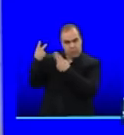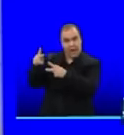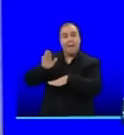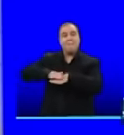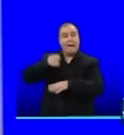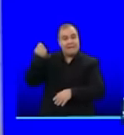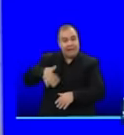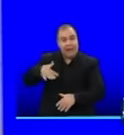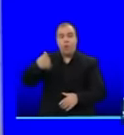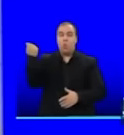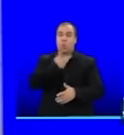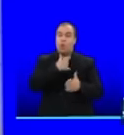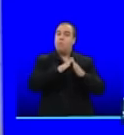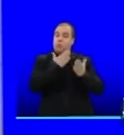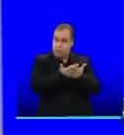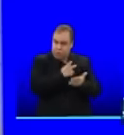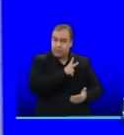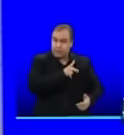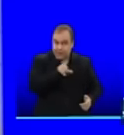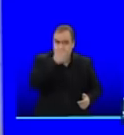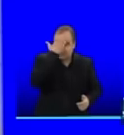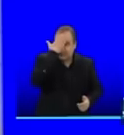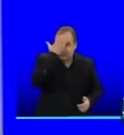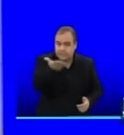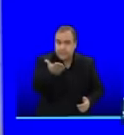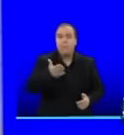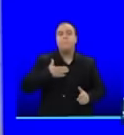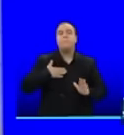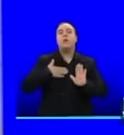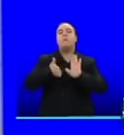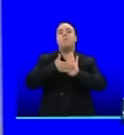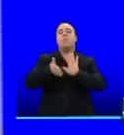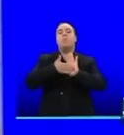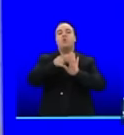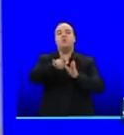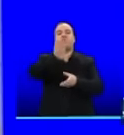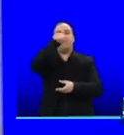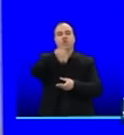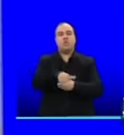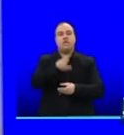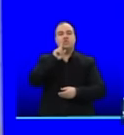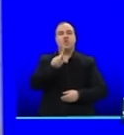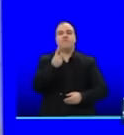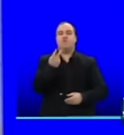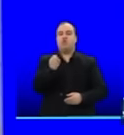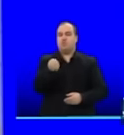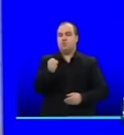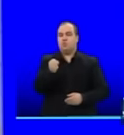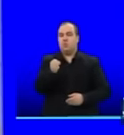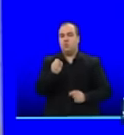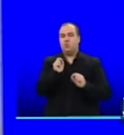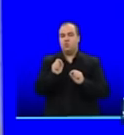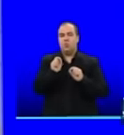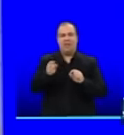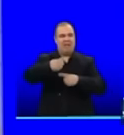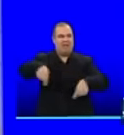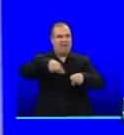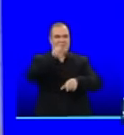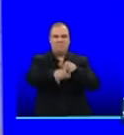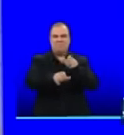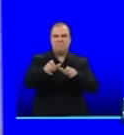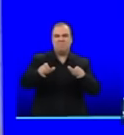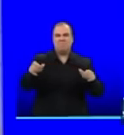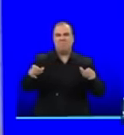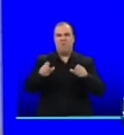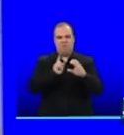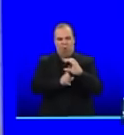escola privada. Pra você ter uma noção. Qual que é a minha proposta para você que vai votar no 28, dia 6 de outubro, punindo essa cambada, esse consórcio aqui